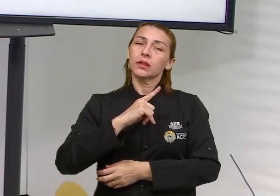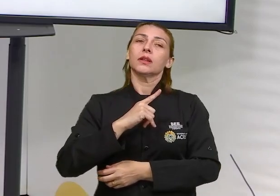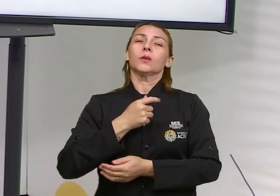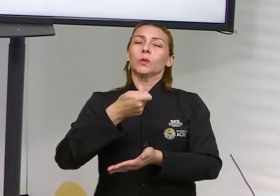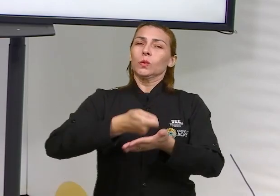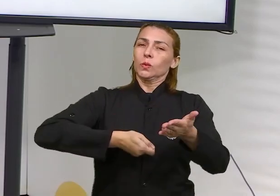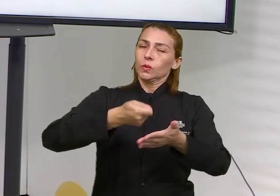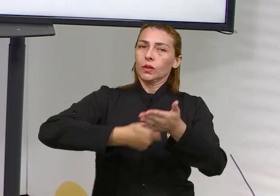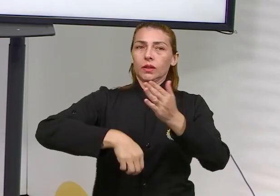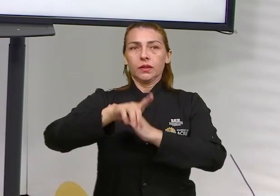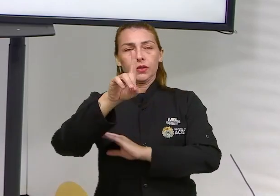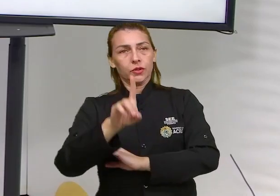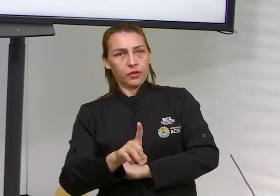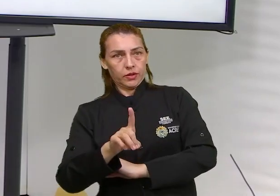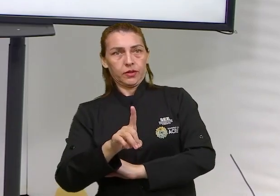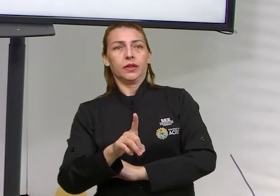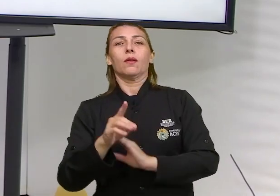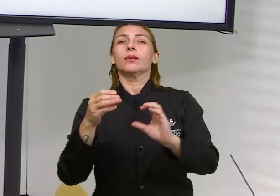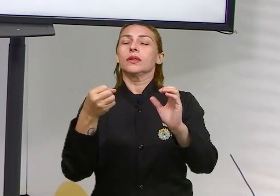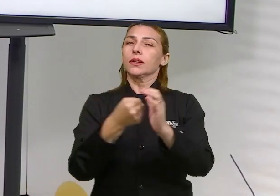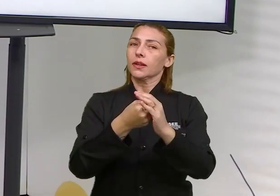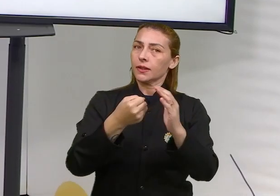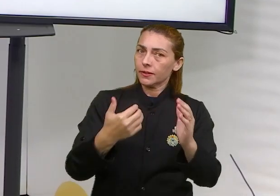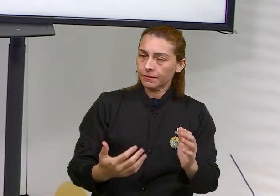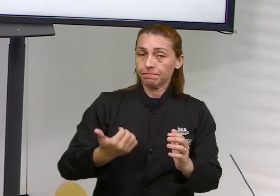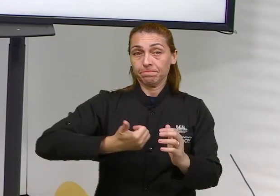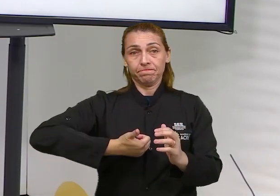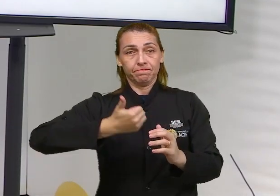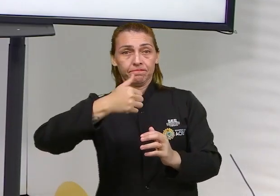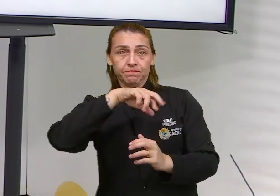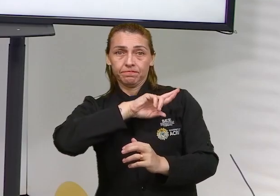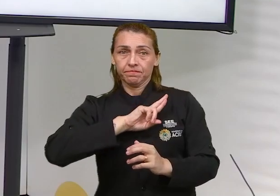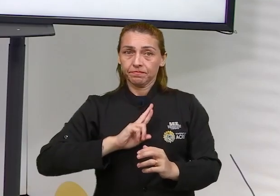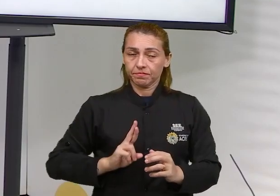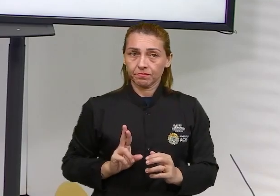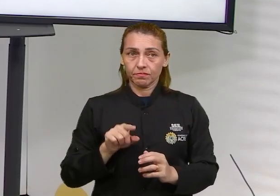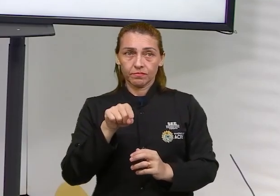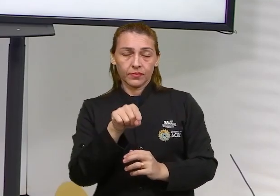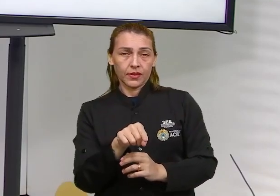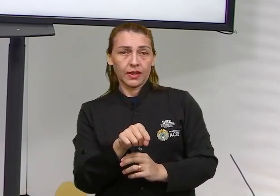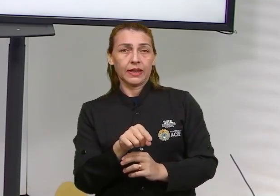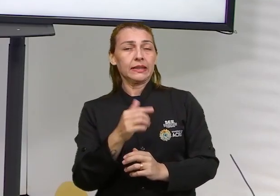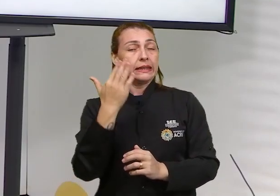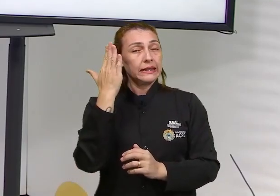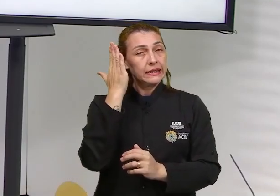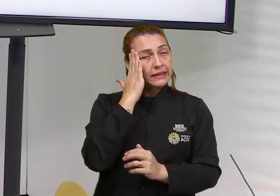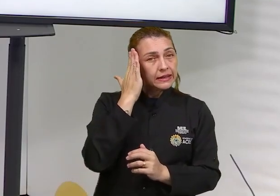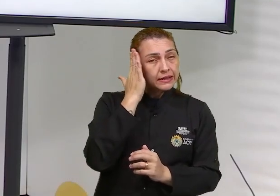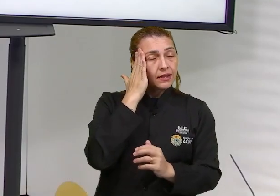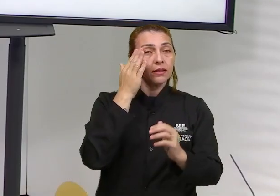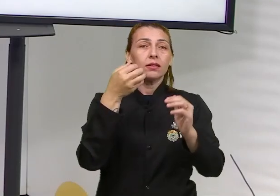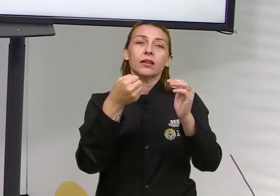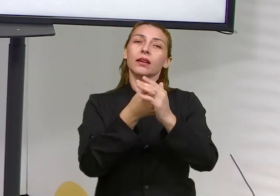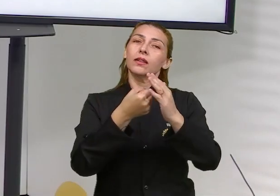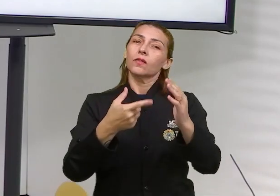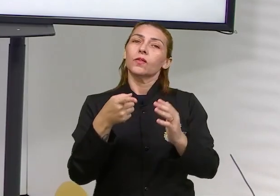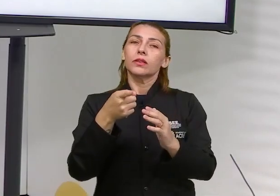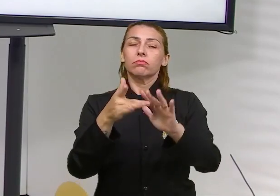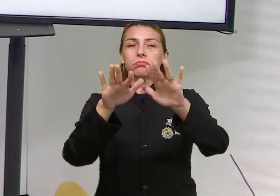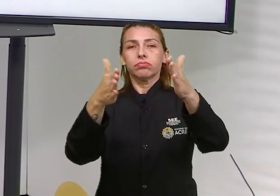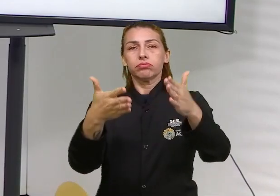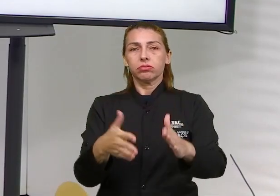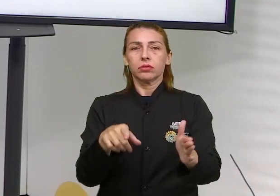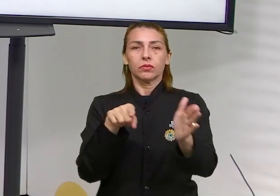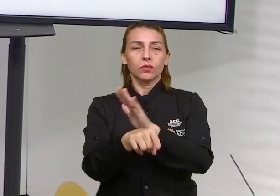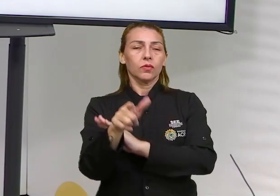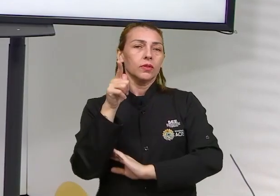repressão a esse direito, que é uma das características da Primeira República. Então, você viu que, entendendo a característica, você analisa a questão